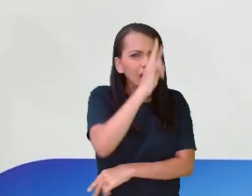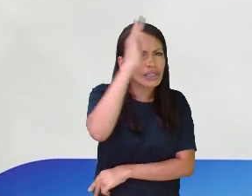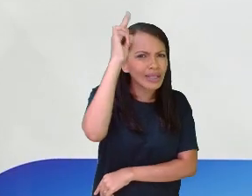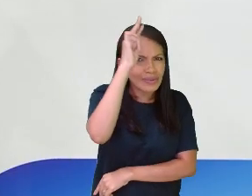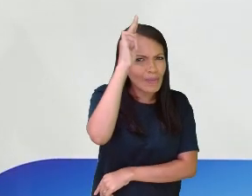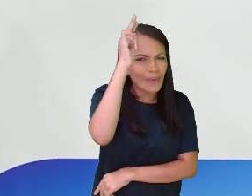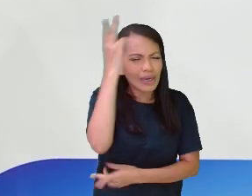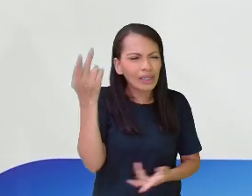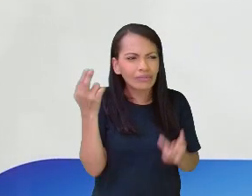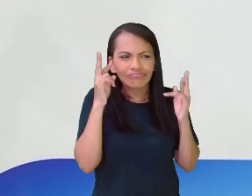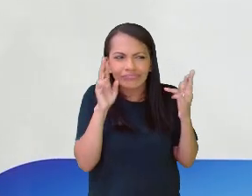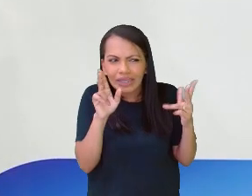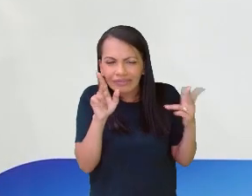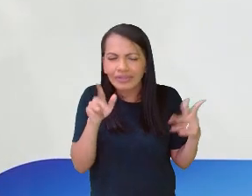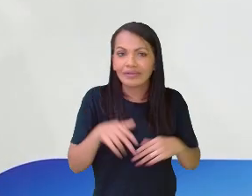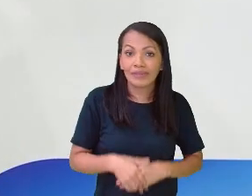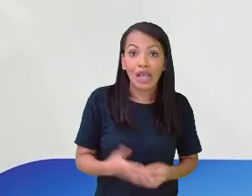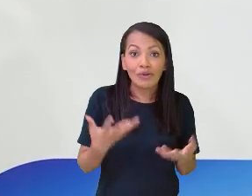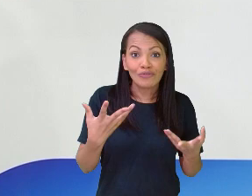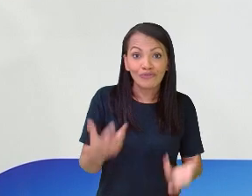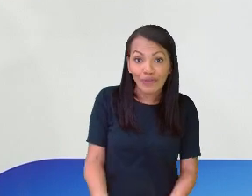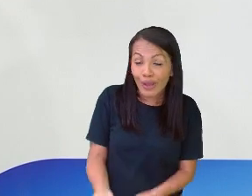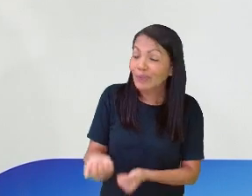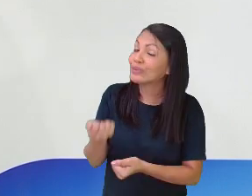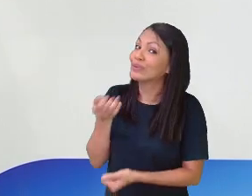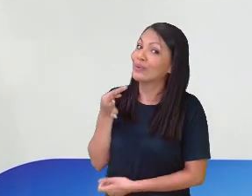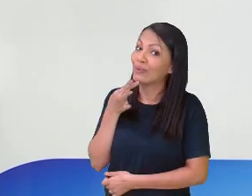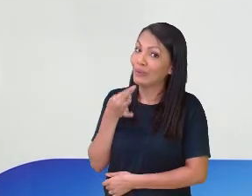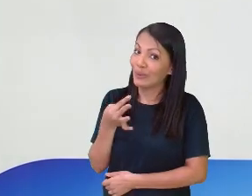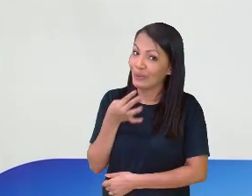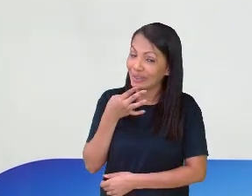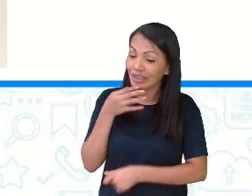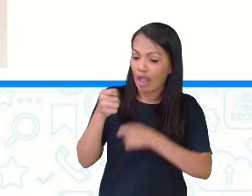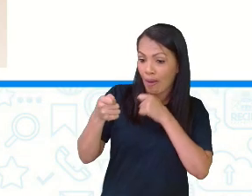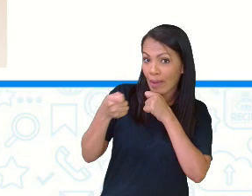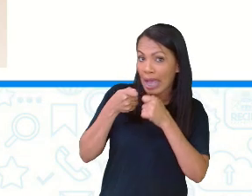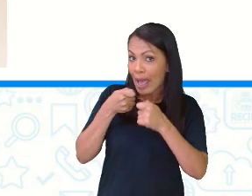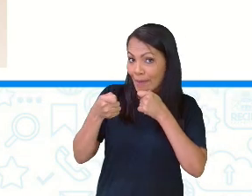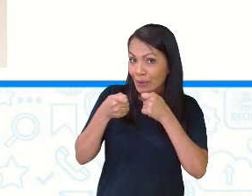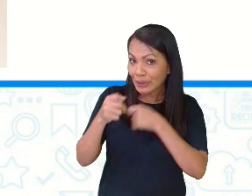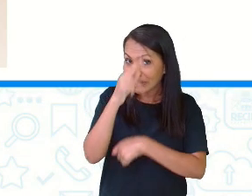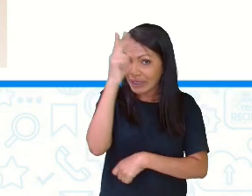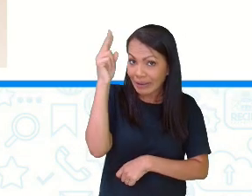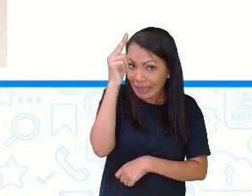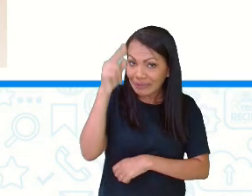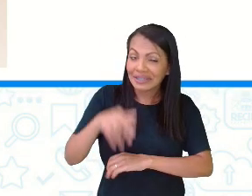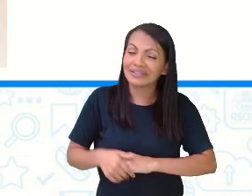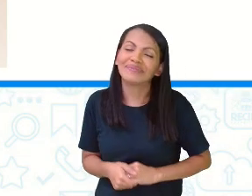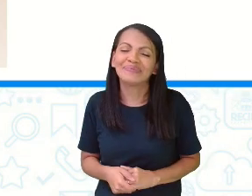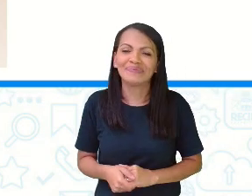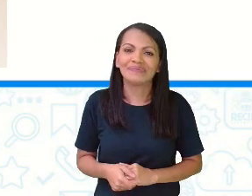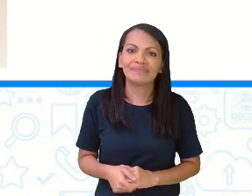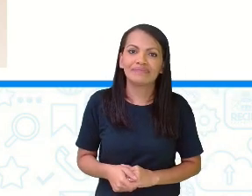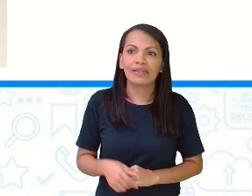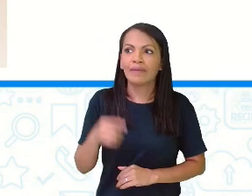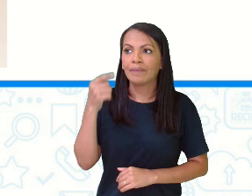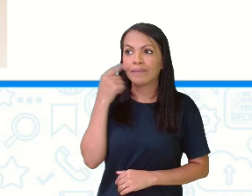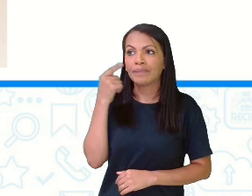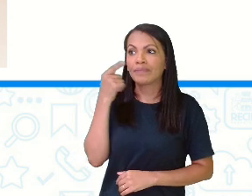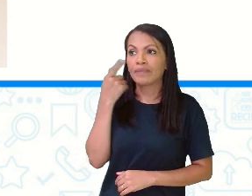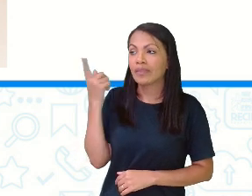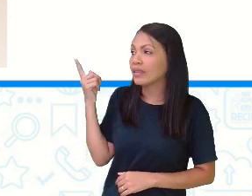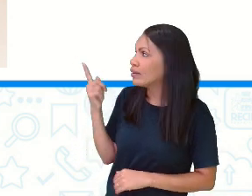viu, professora? Talvez. Vamos conhecer um pouquinho a reportagem da barata, né? Olha só. Diz o seguinte: controlado